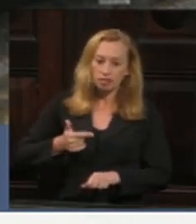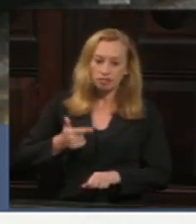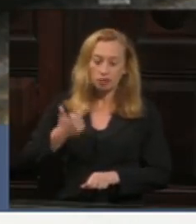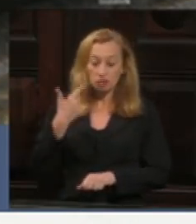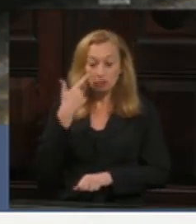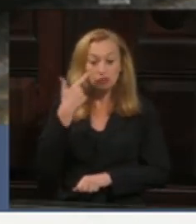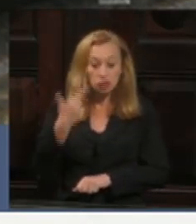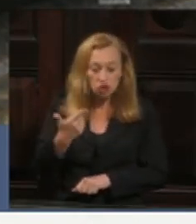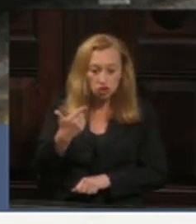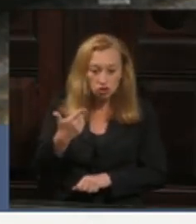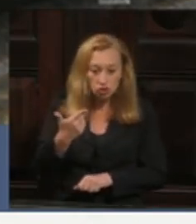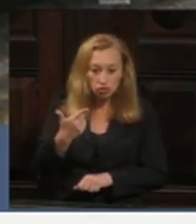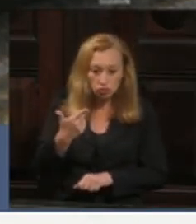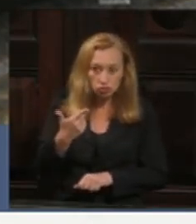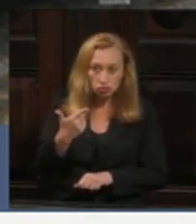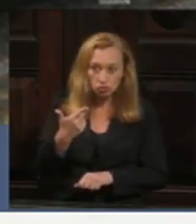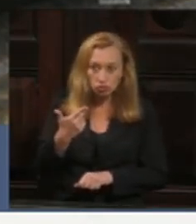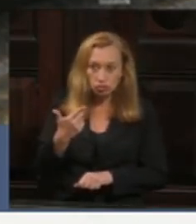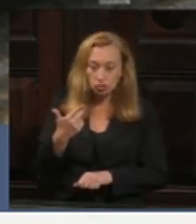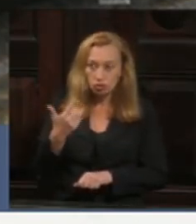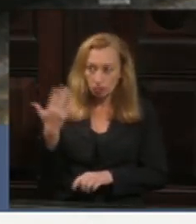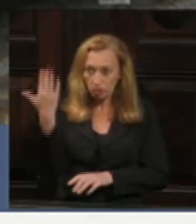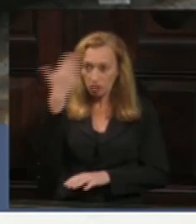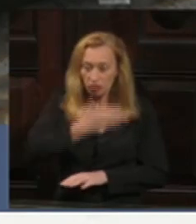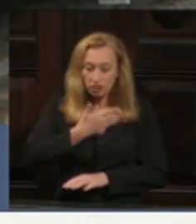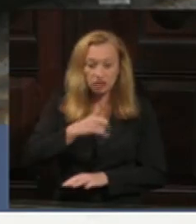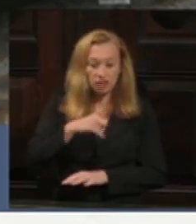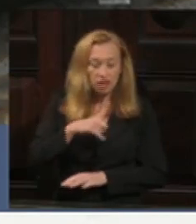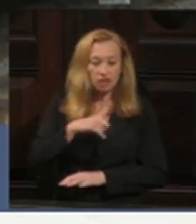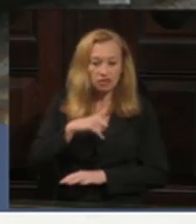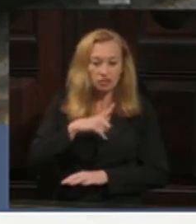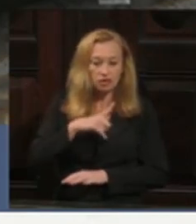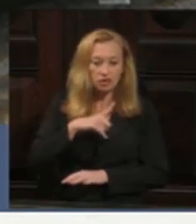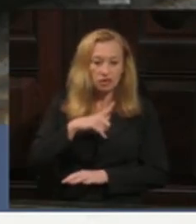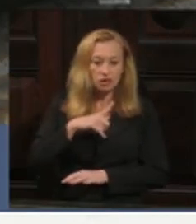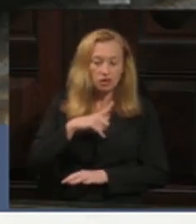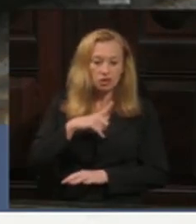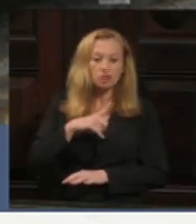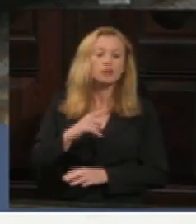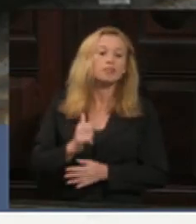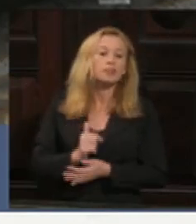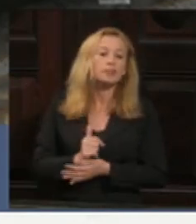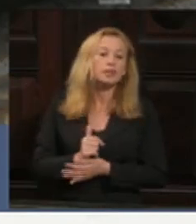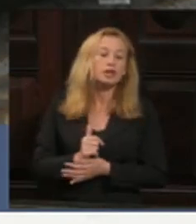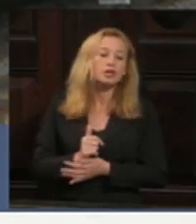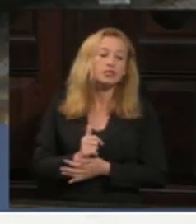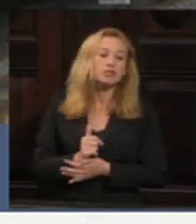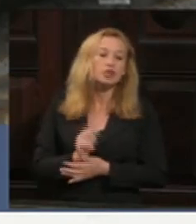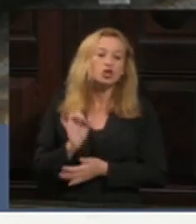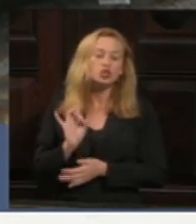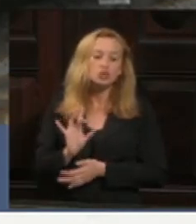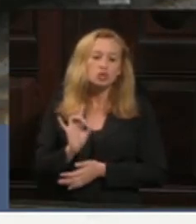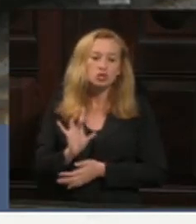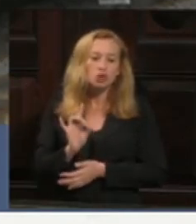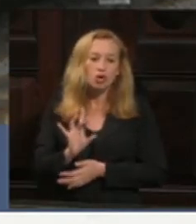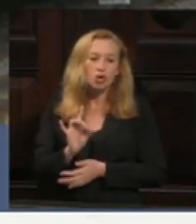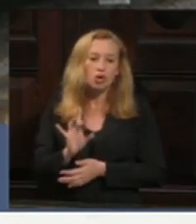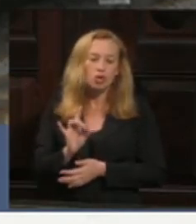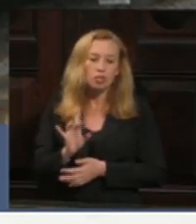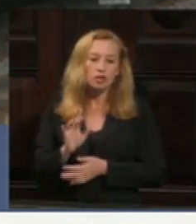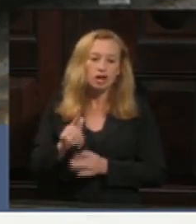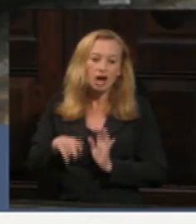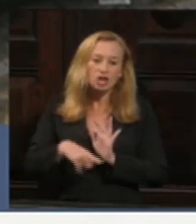flagrante à luz do Estatuto do Desarmamento, mas esse é só puxar um nó que vai dar luz